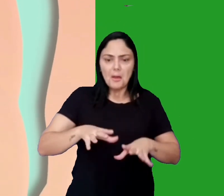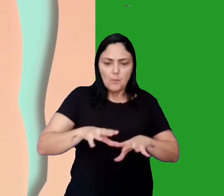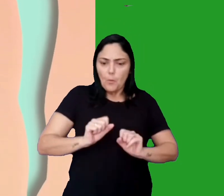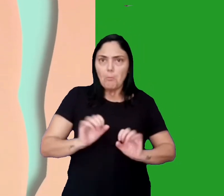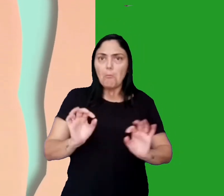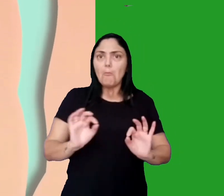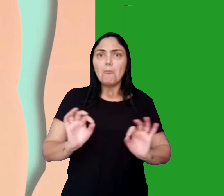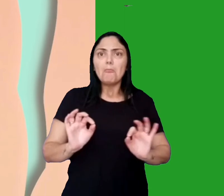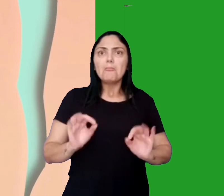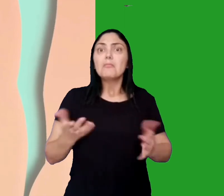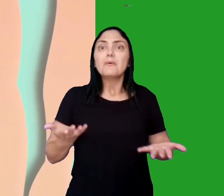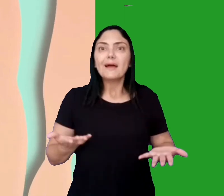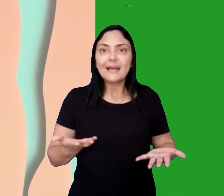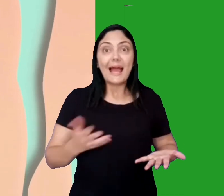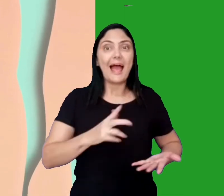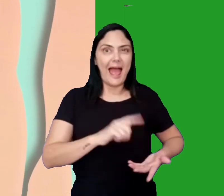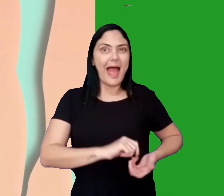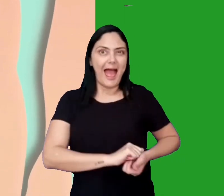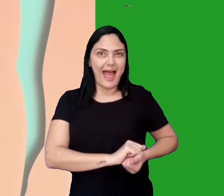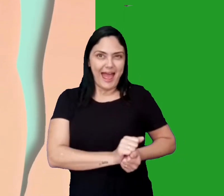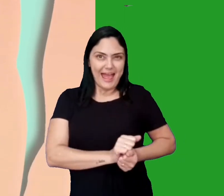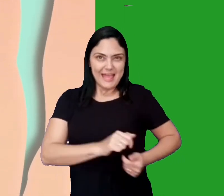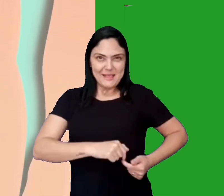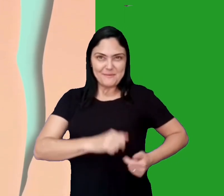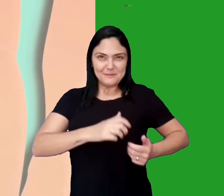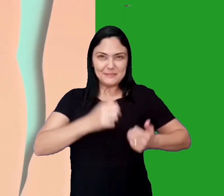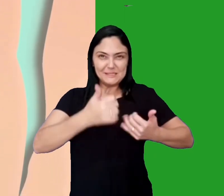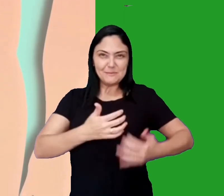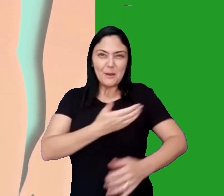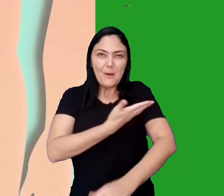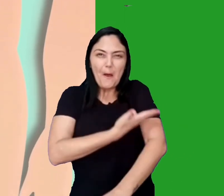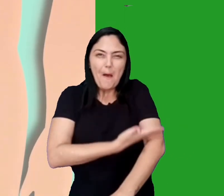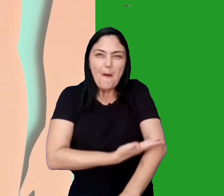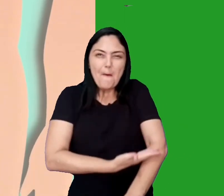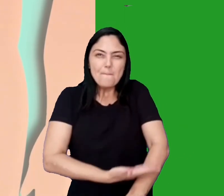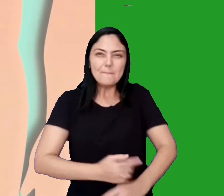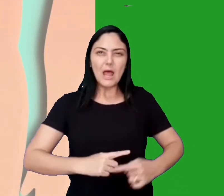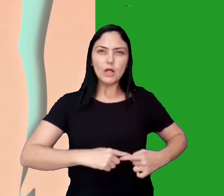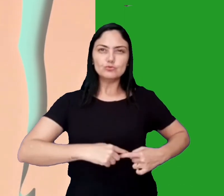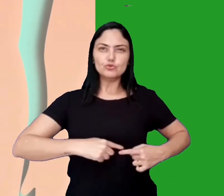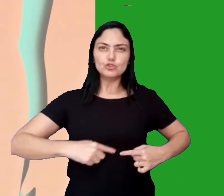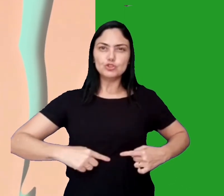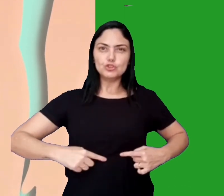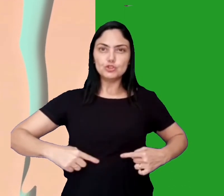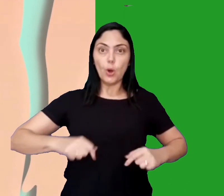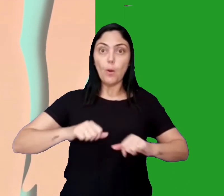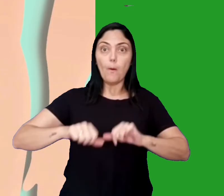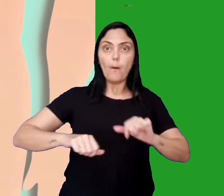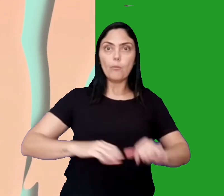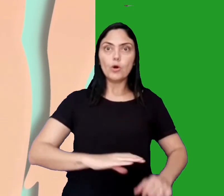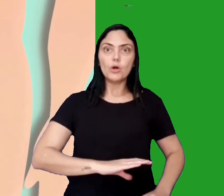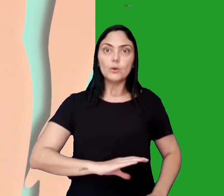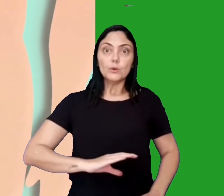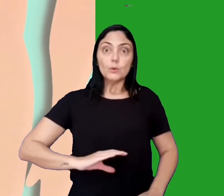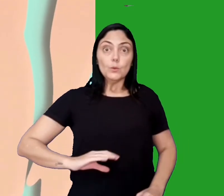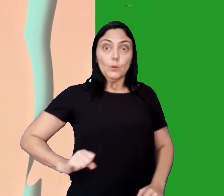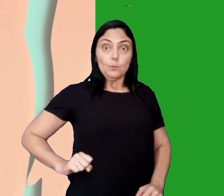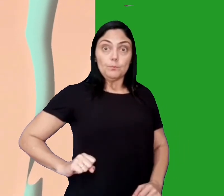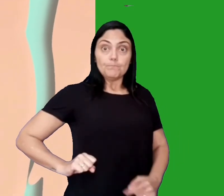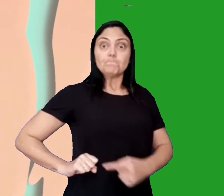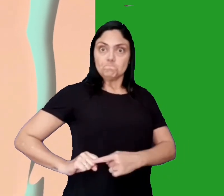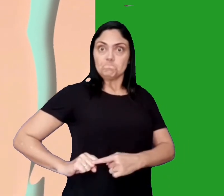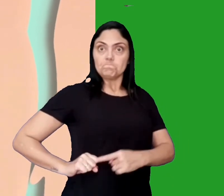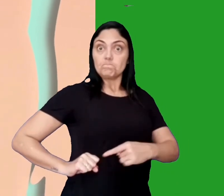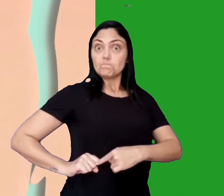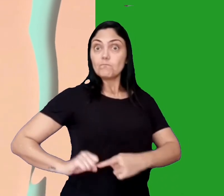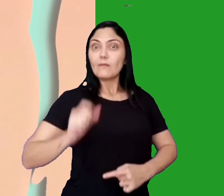absorvido? Bem, o quilo, aquela pasta esbranquiçada formada no intestino delgado, passa para o intestino grosso. Lá no intestino grosso,